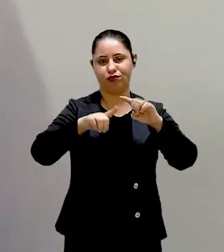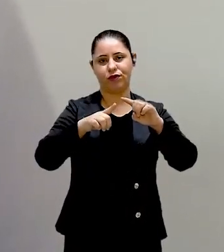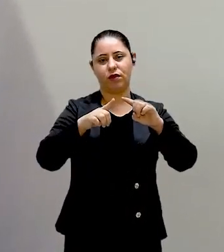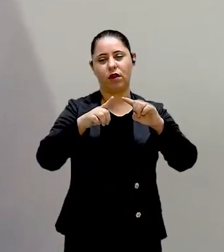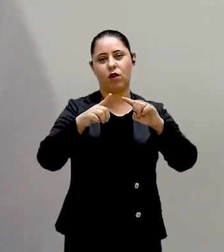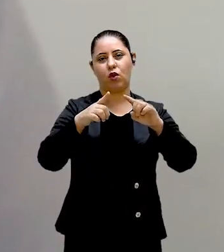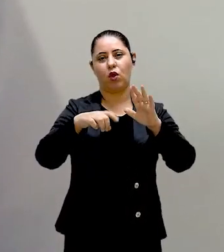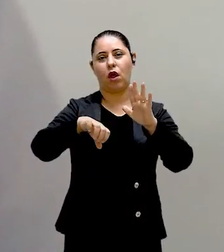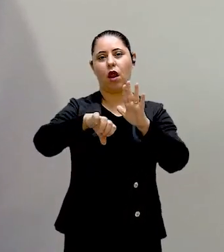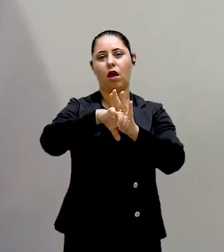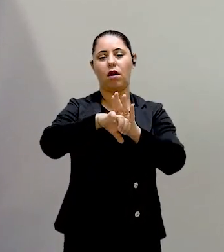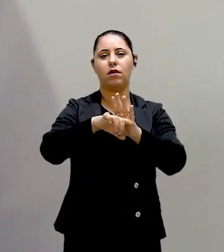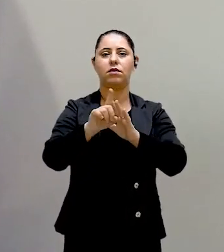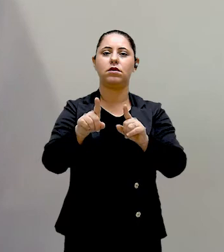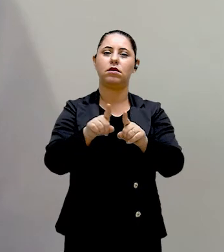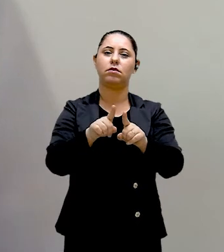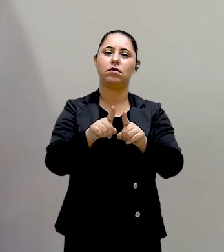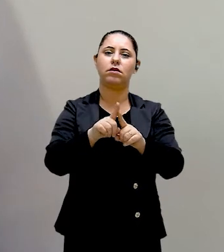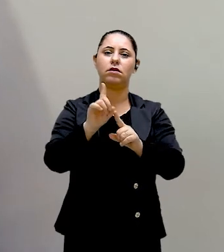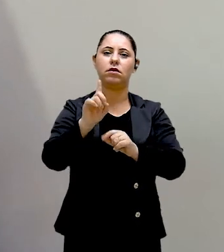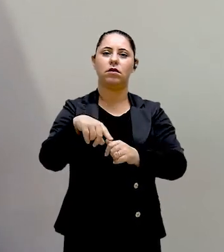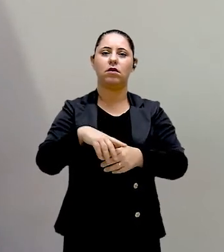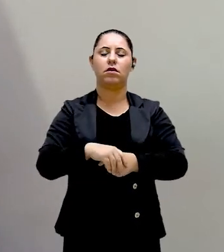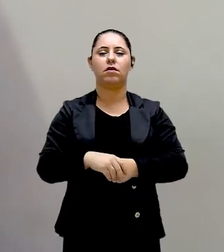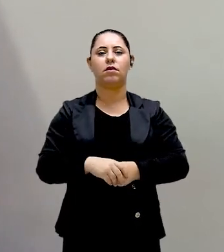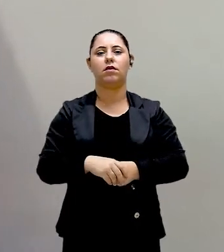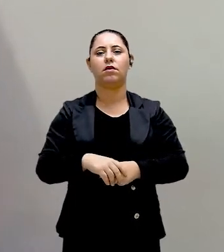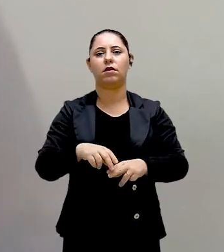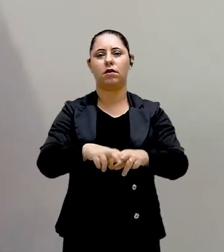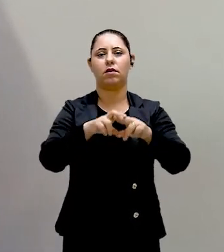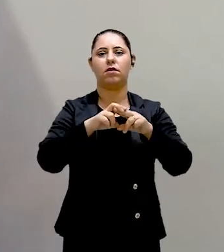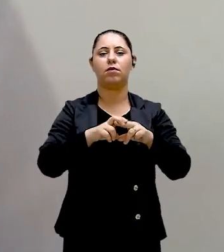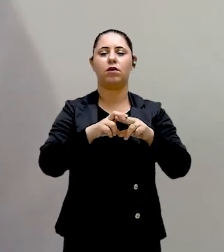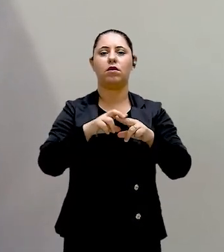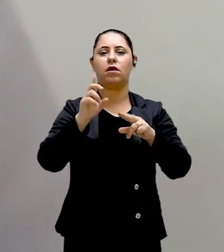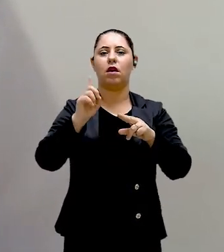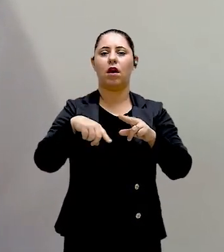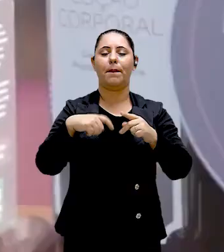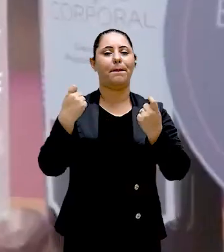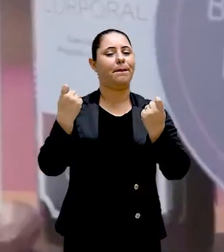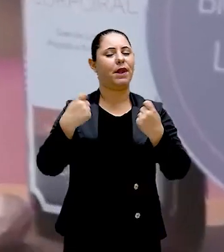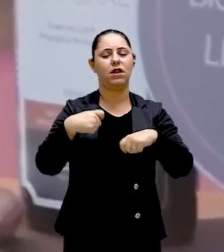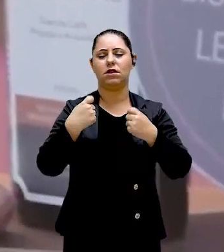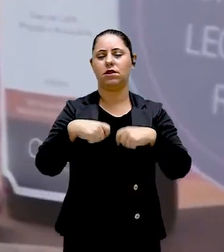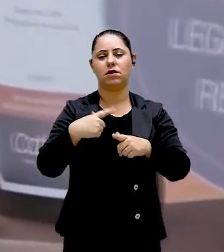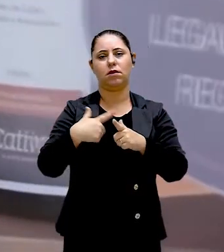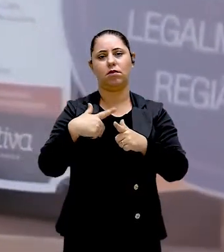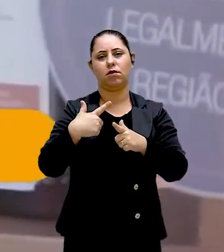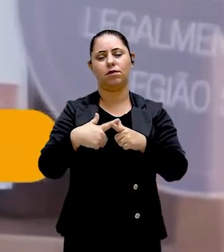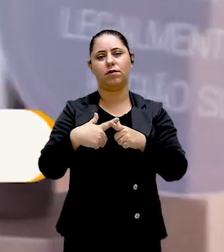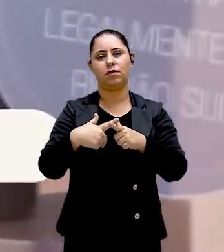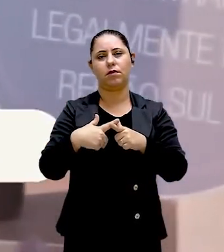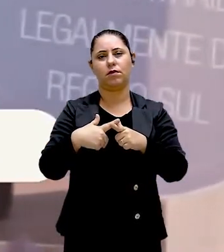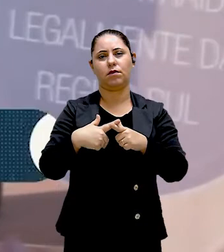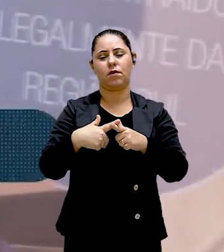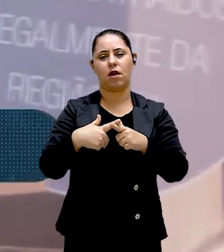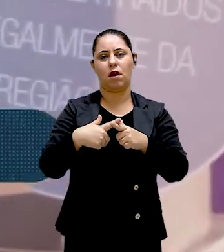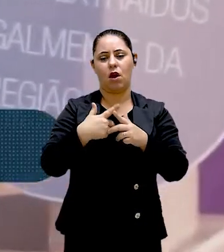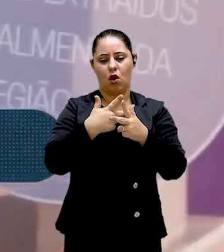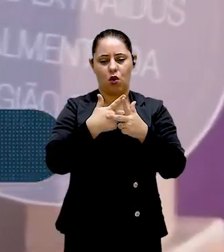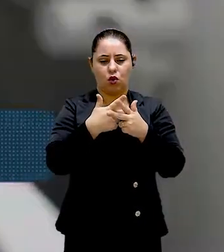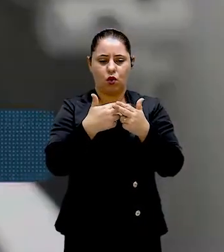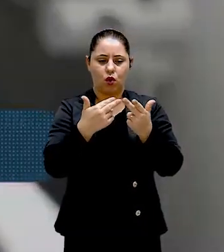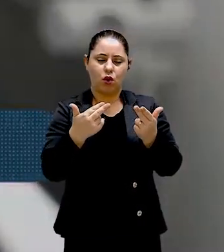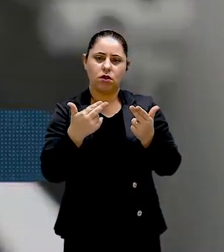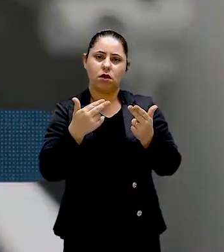aos animais e também são desnecessários, porque os cosméticos são produtos de